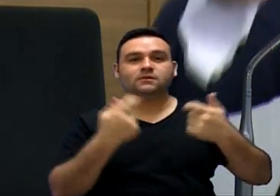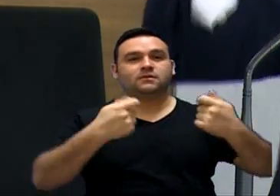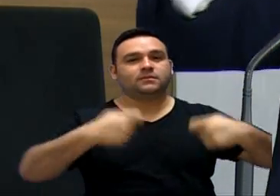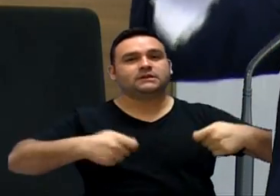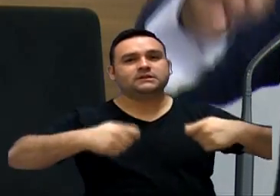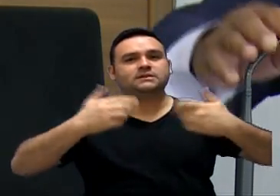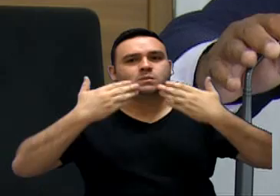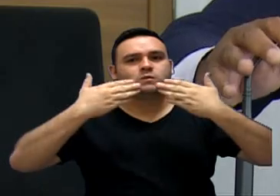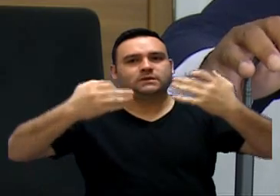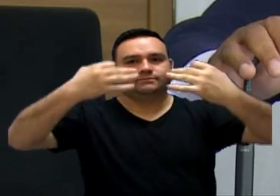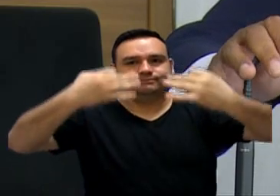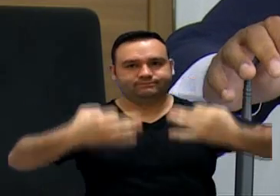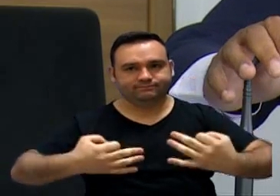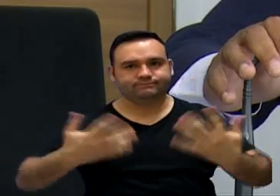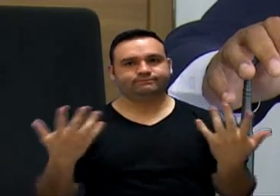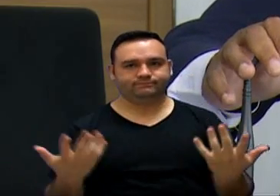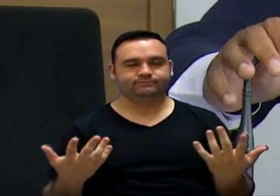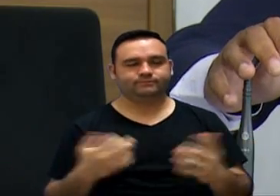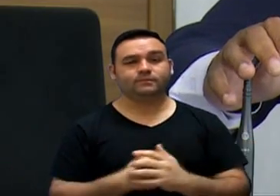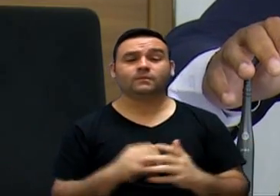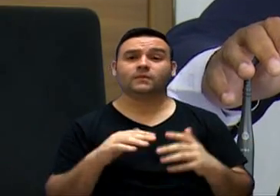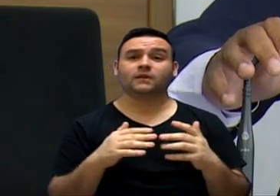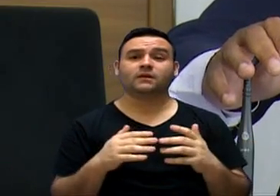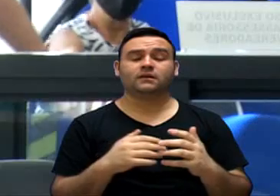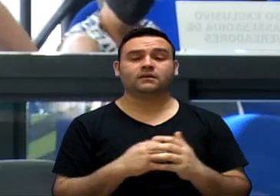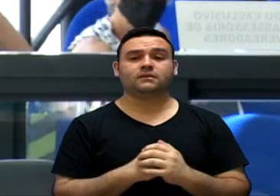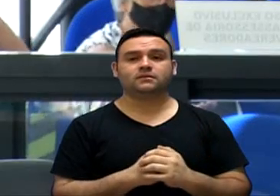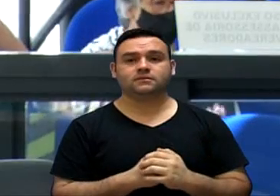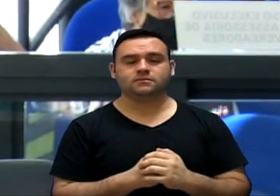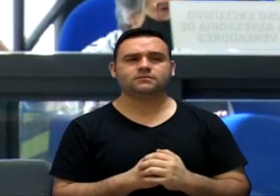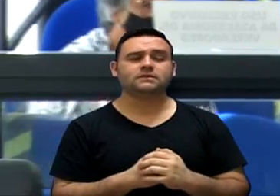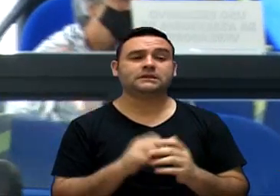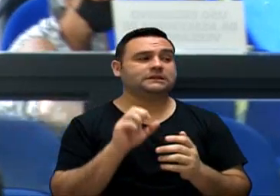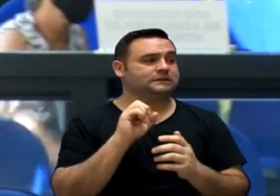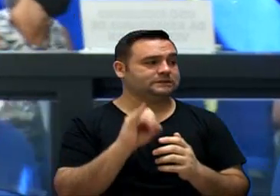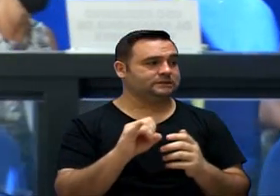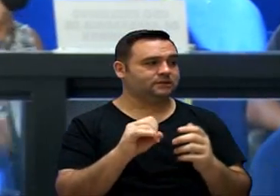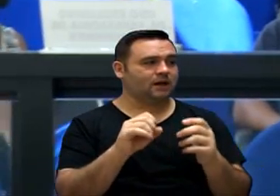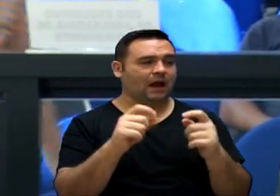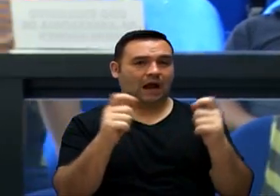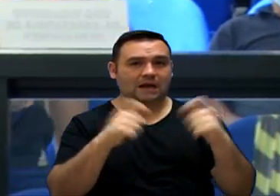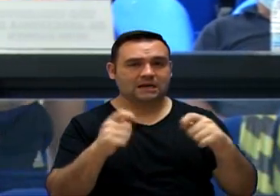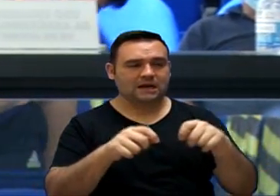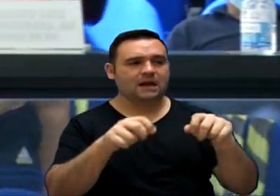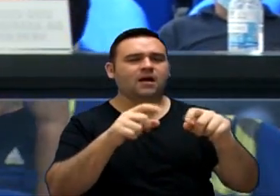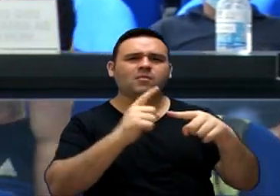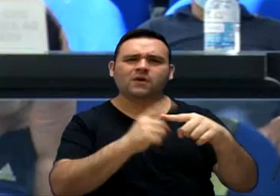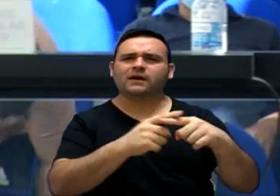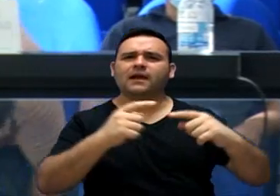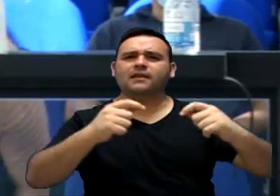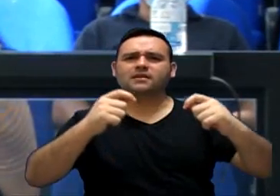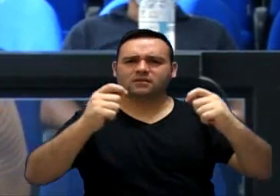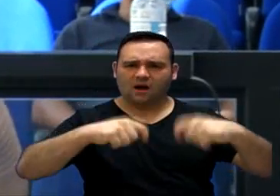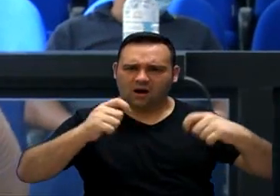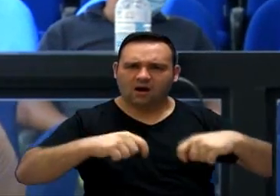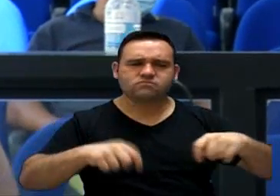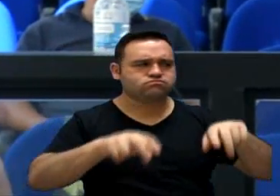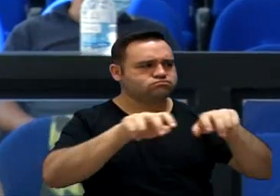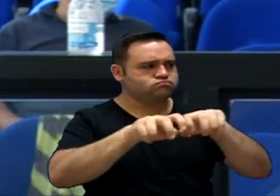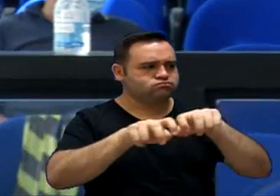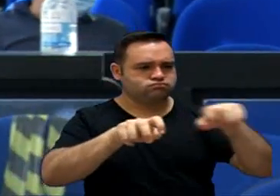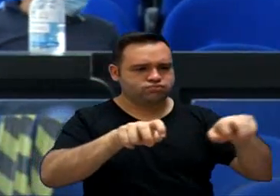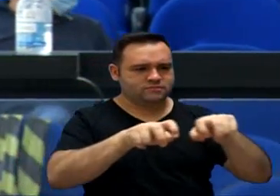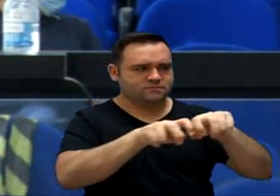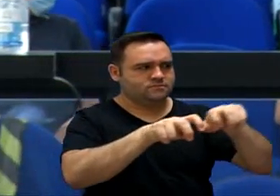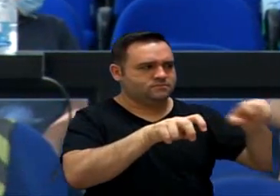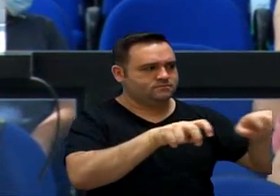exemplo a todos nós, né? Então, se puder fazer isso, porque tem espaço aí